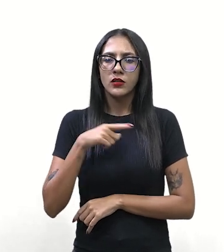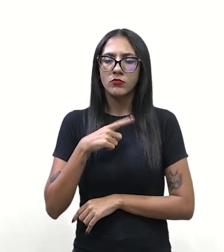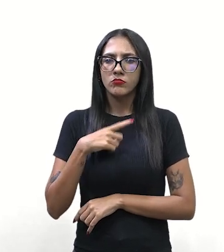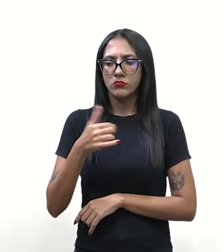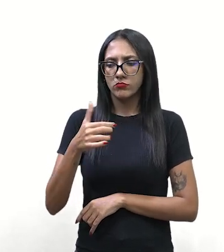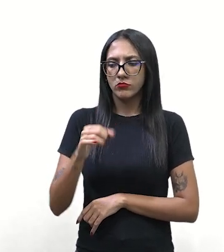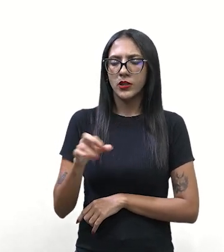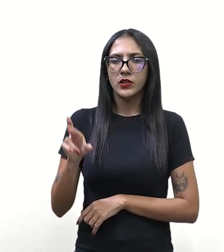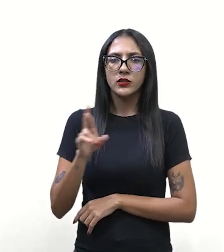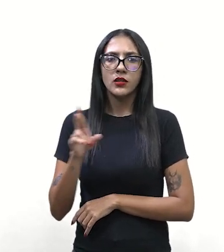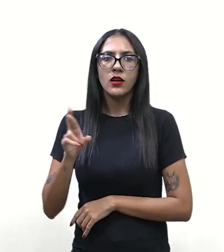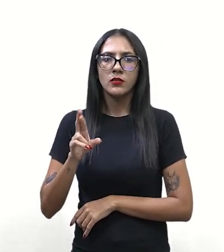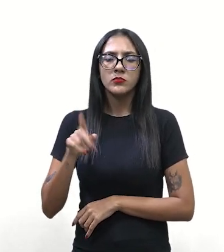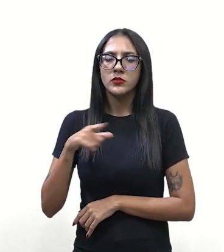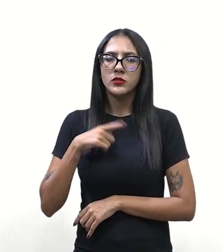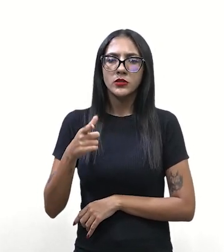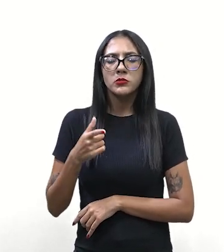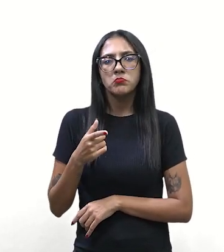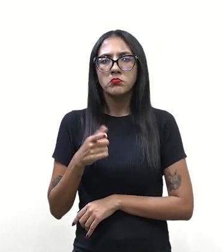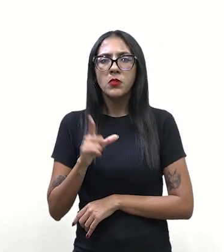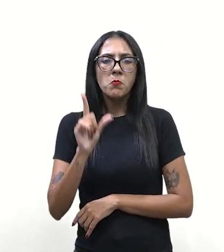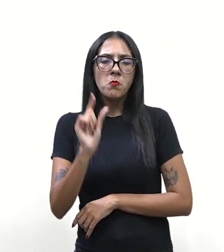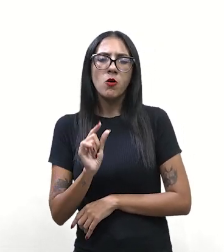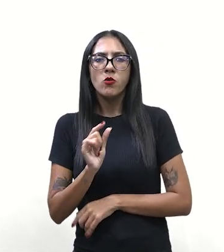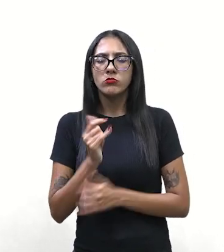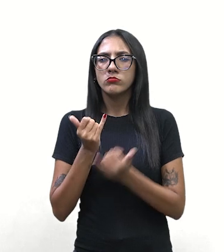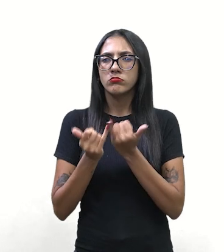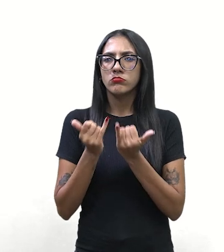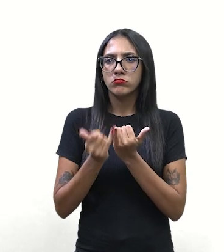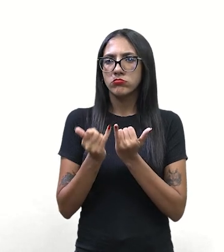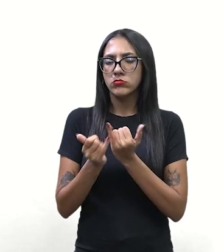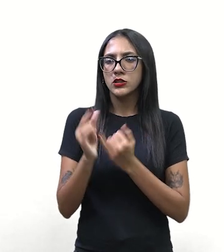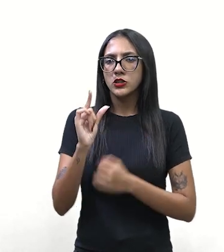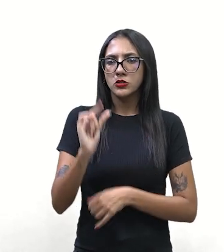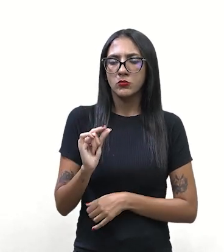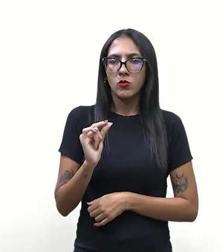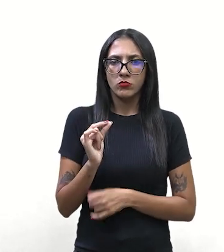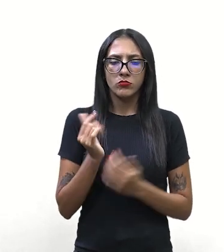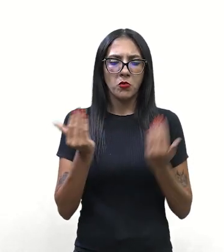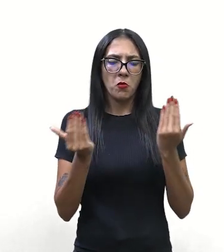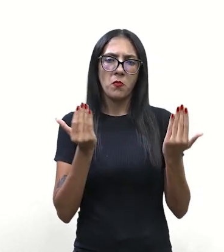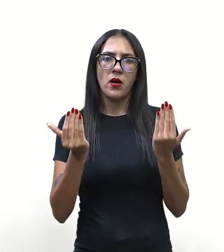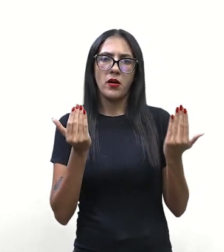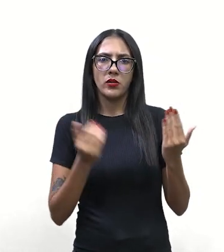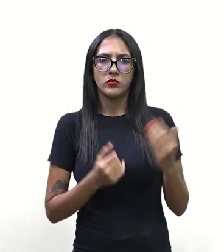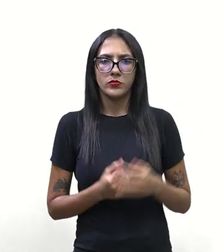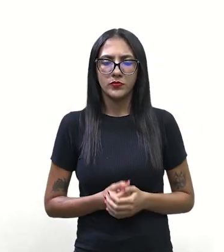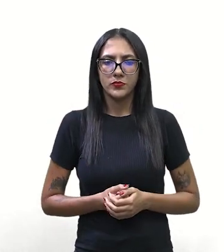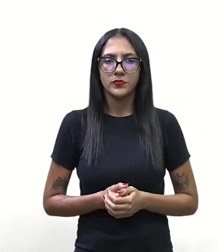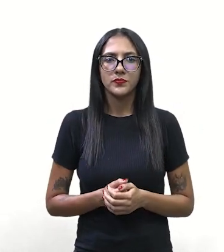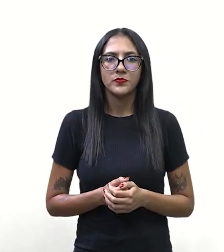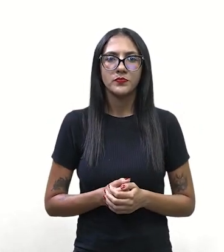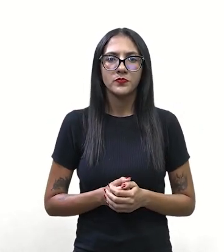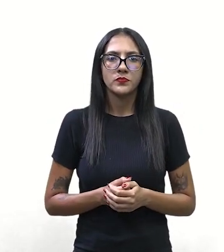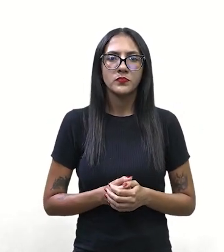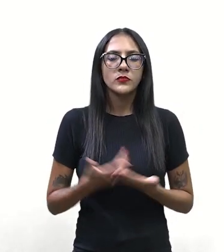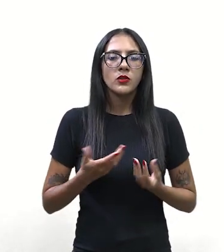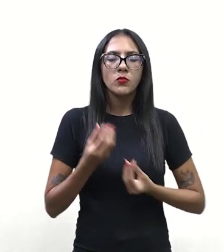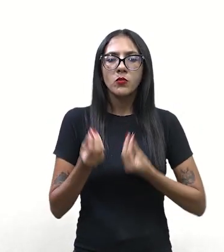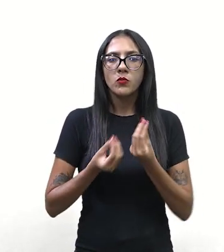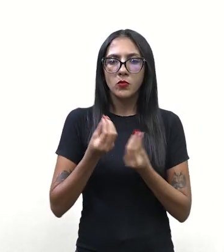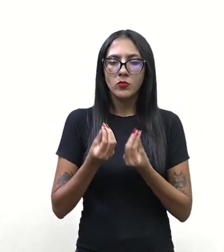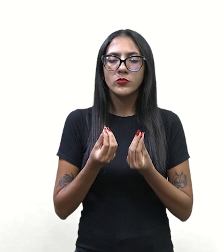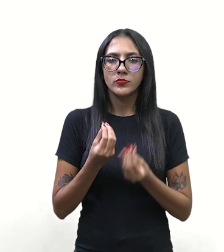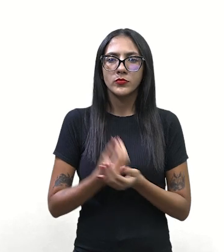R$10. Esse valor não significa muito para a gente em relação ao valor de venda. Então, o que a gente vai fazer? A gente